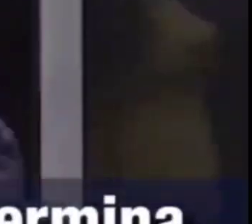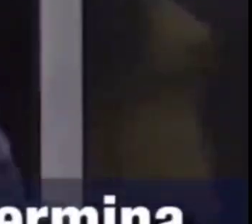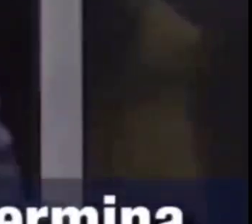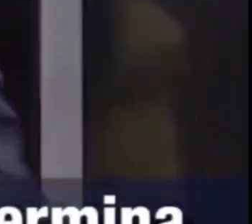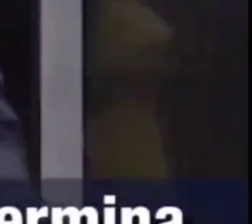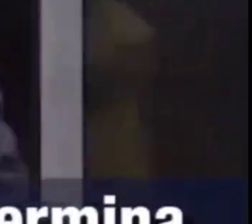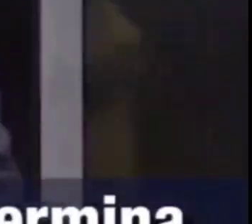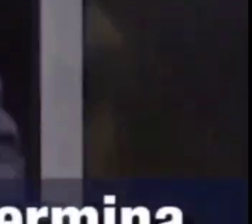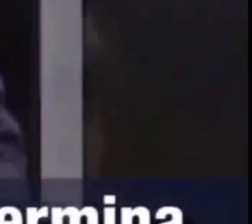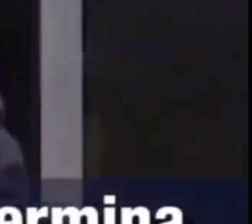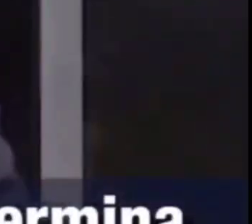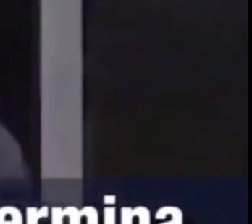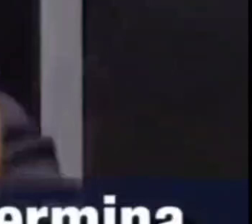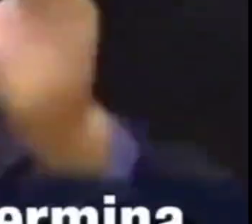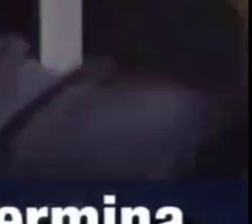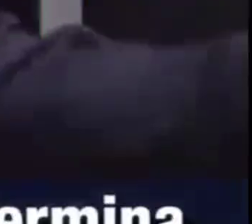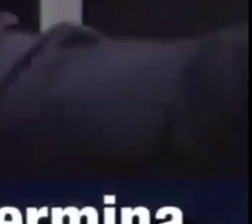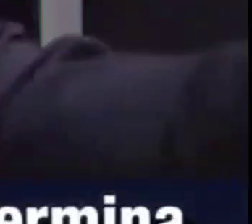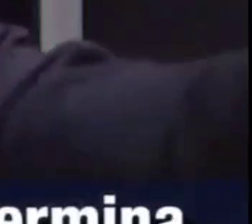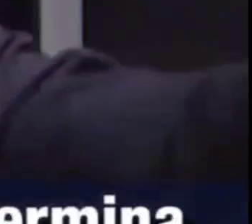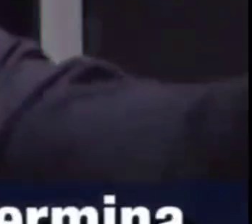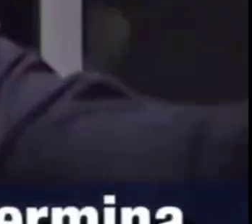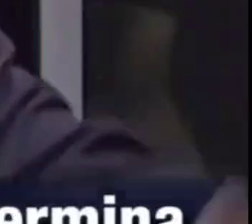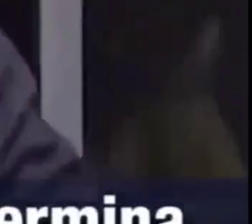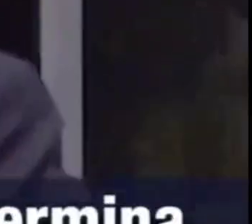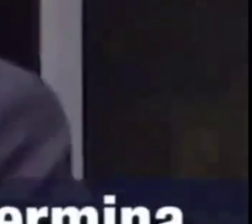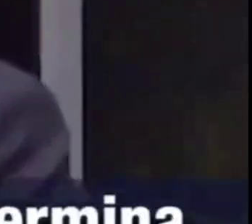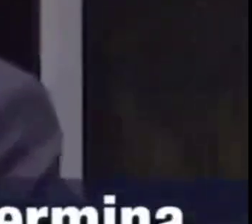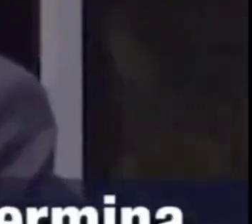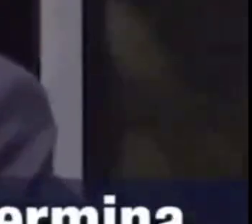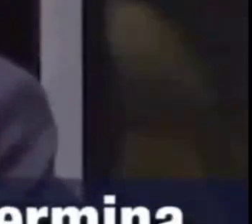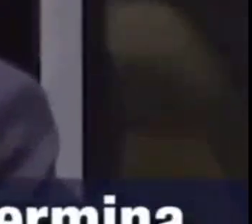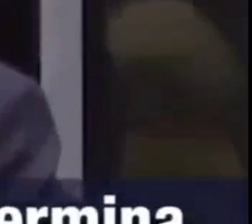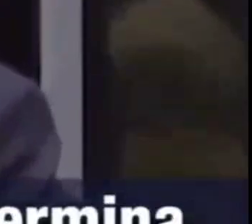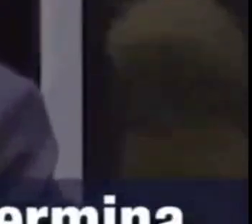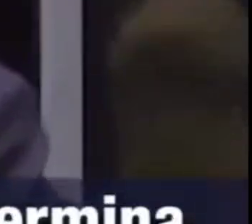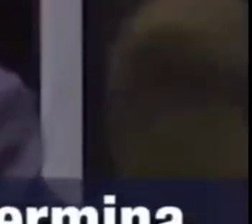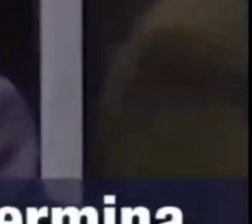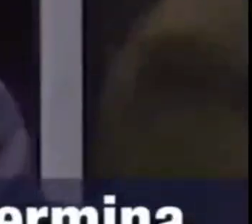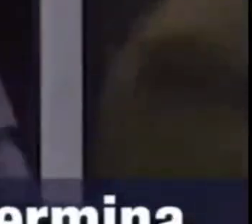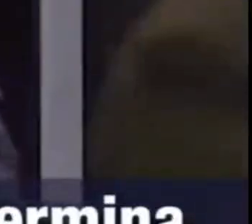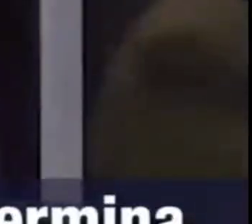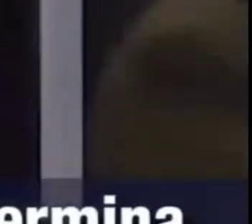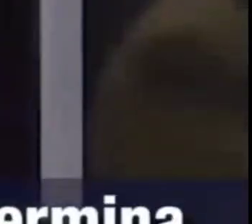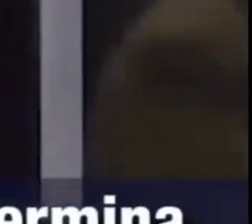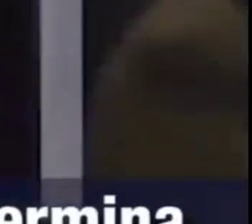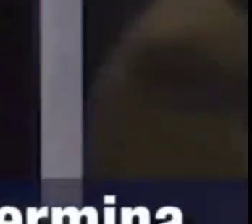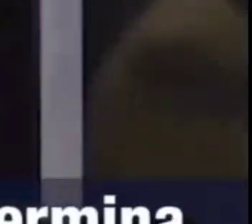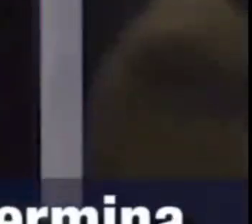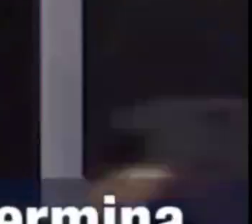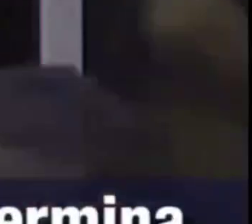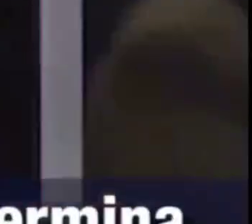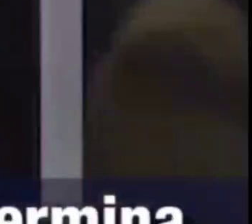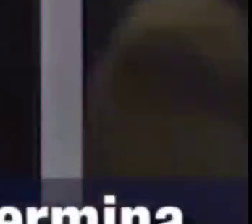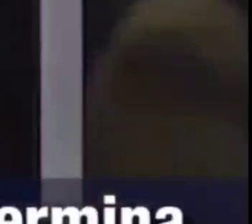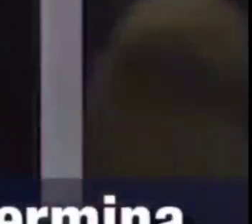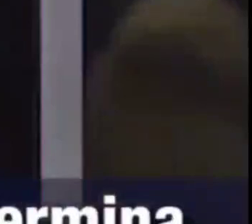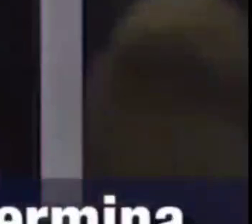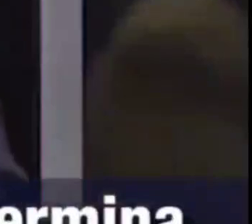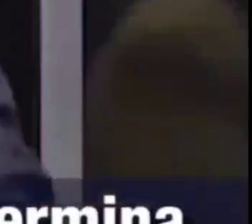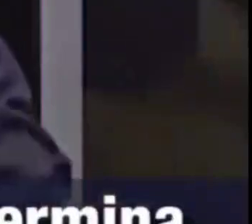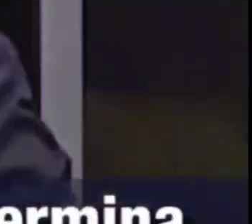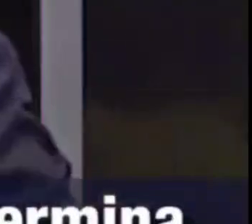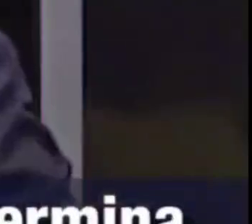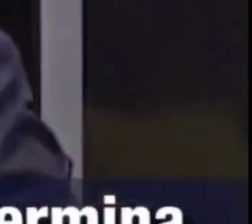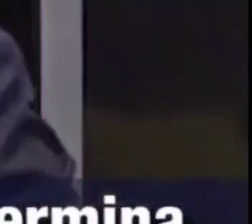não aguenta 3 anos e meio de um ex-presidiário ladrão que gasta mais de 700 mil reais em 2 diárias de